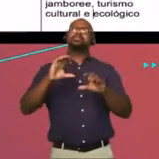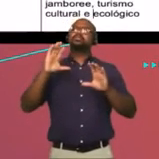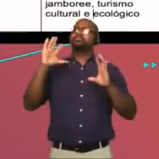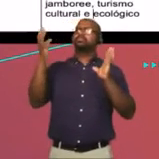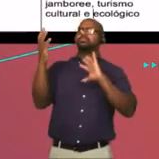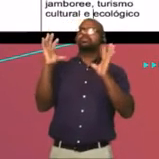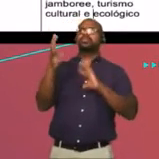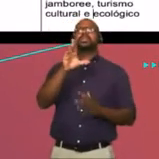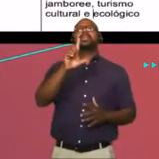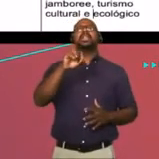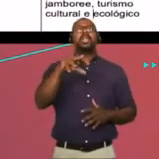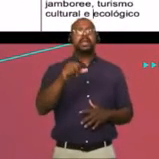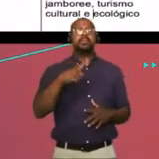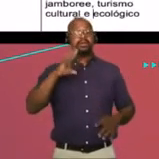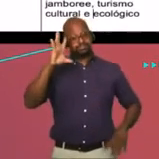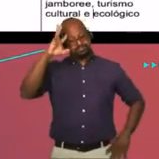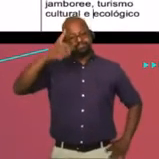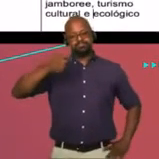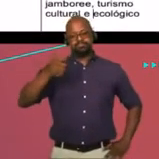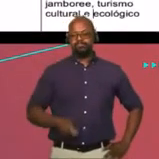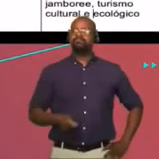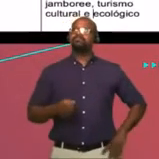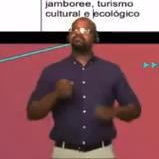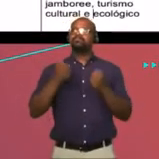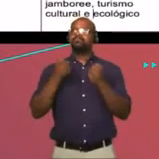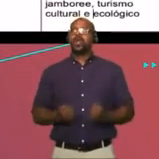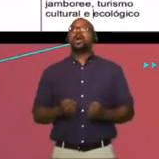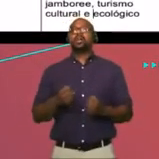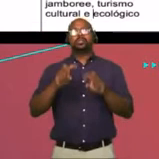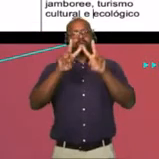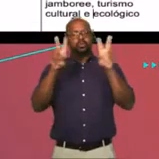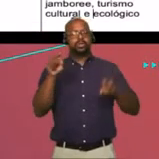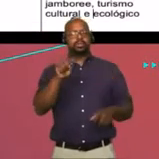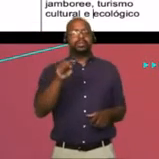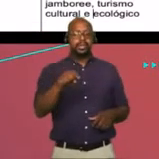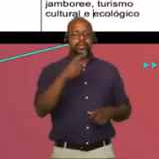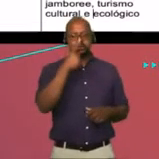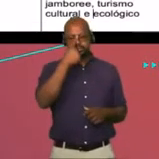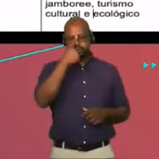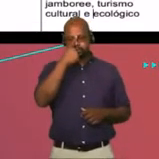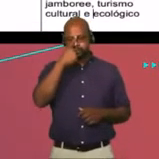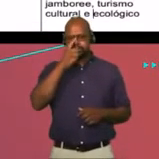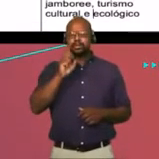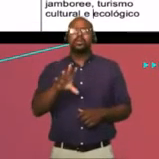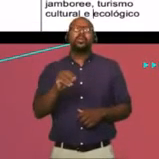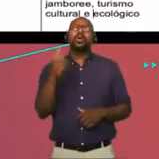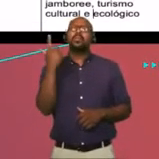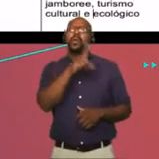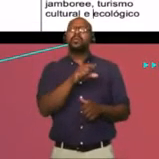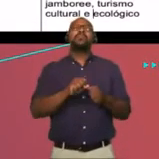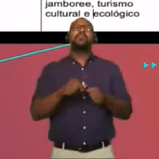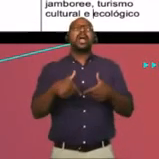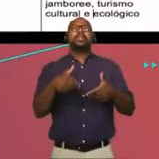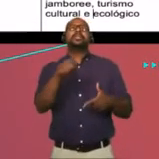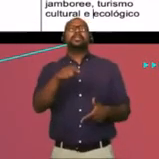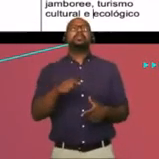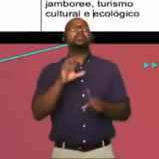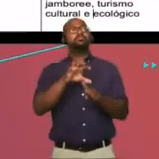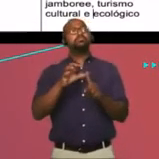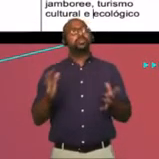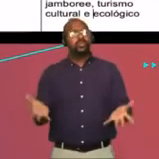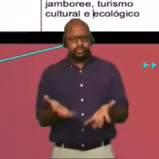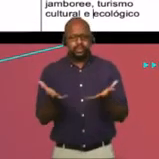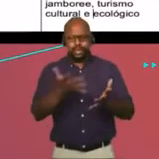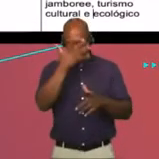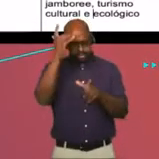temos que tomar decisões drásticas em relação a isso tá E aí como é que nós podemos fazer isso é estimular